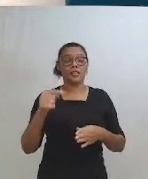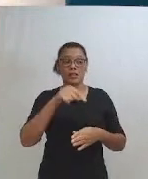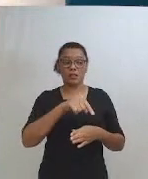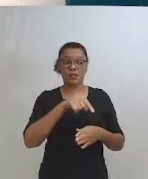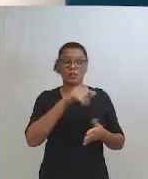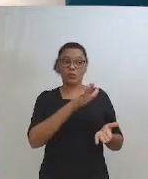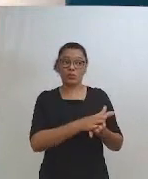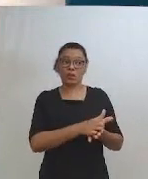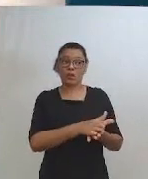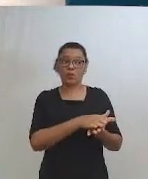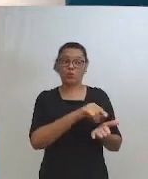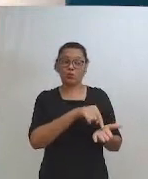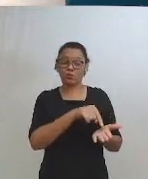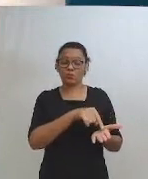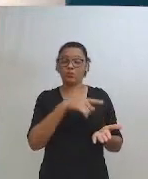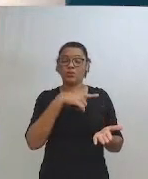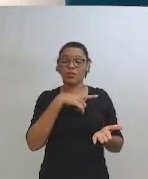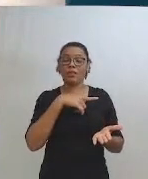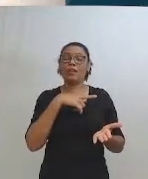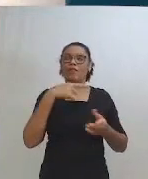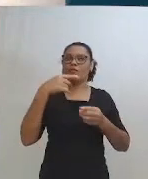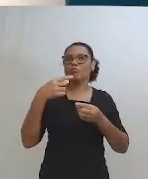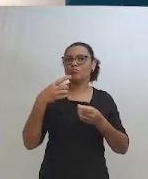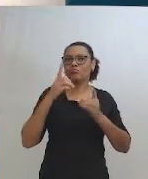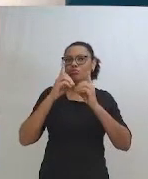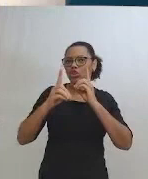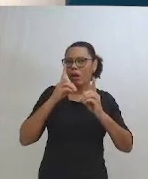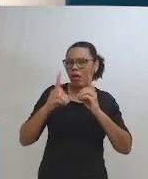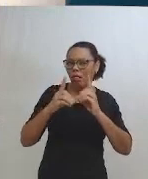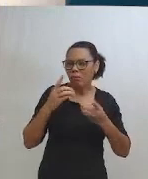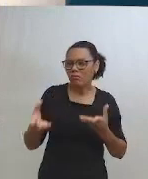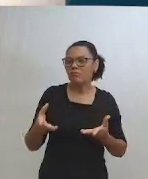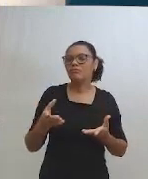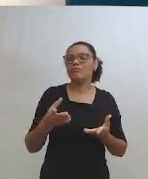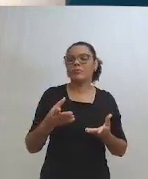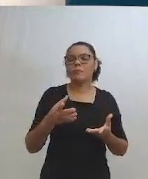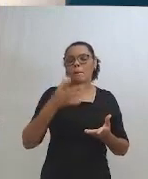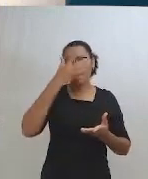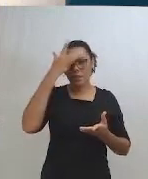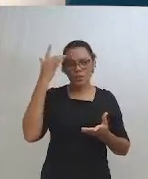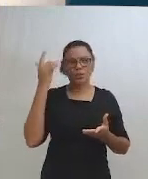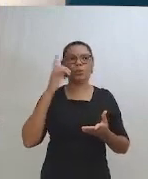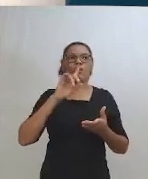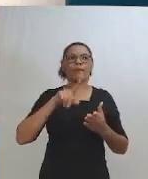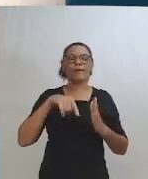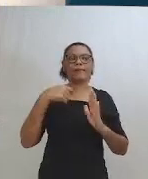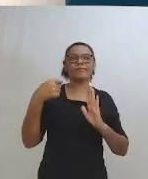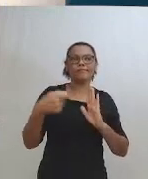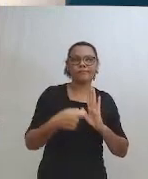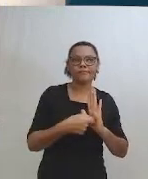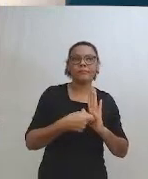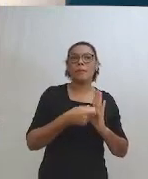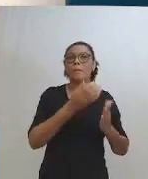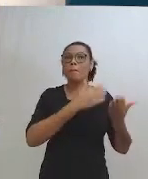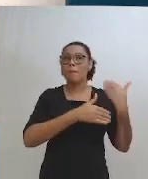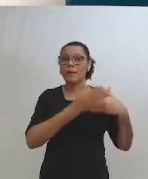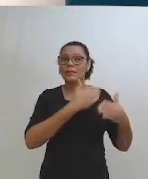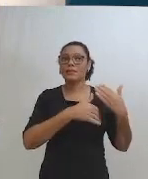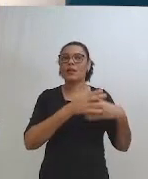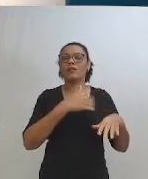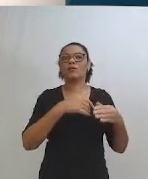um diálogo entre o recorrente, que à época era vice-prefeito da cidade de